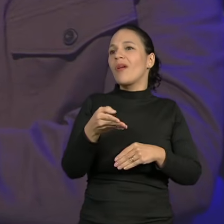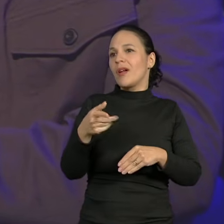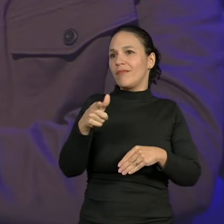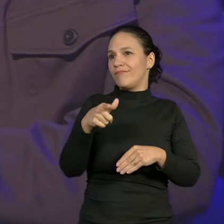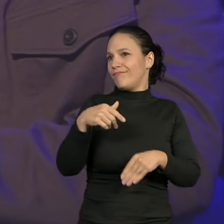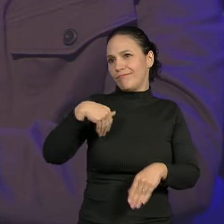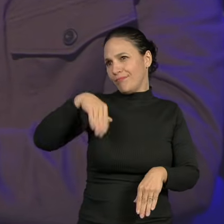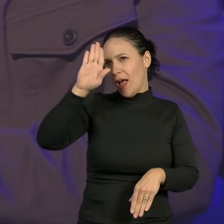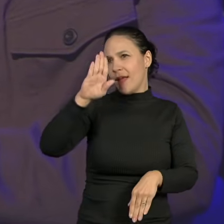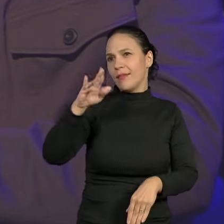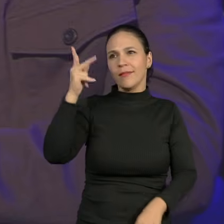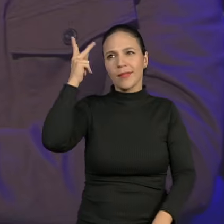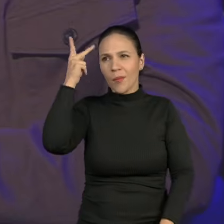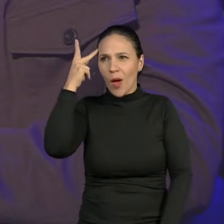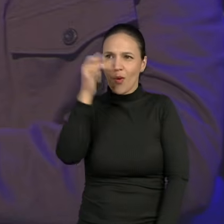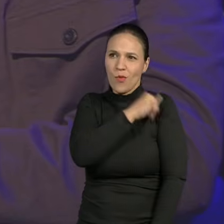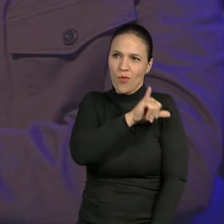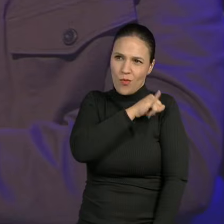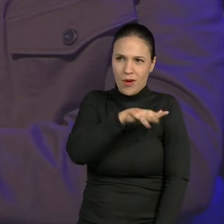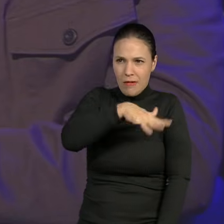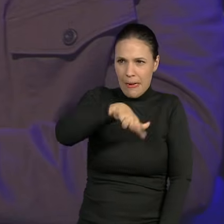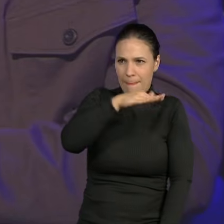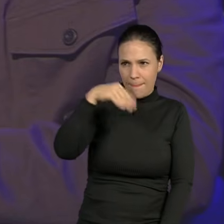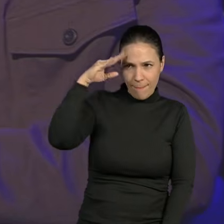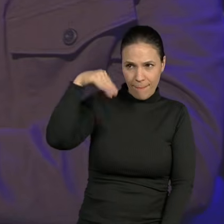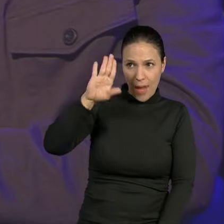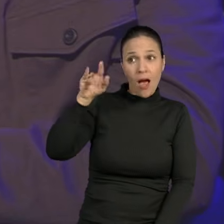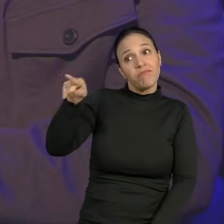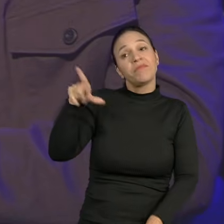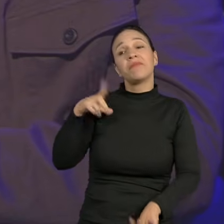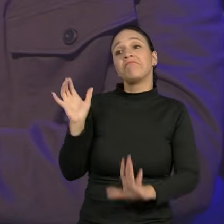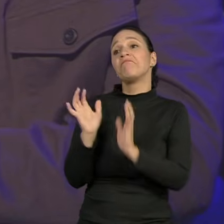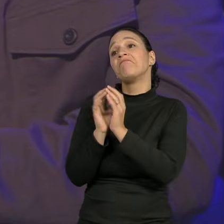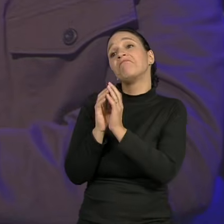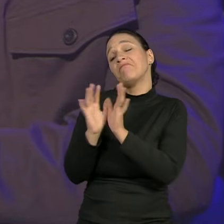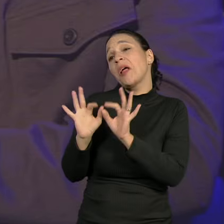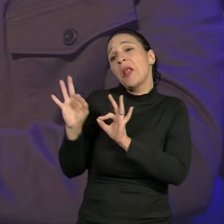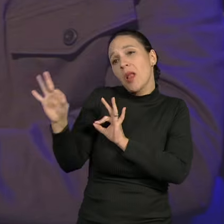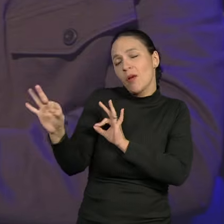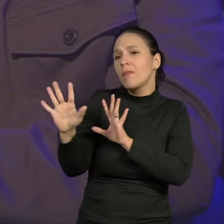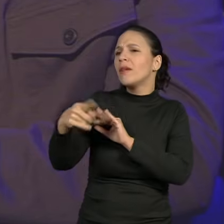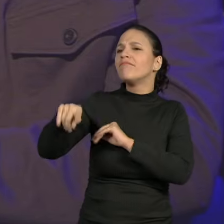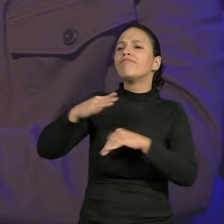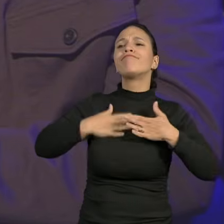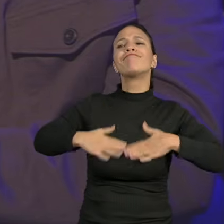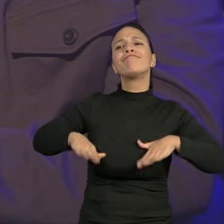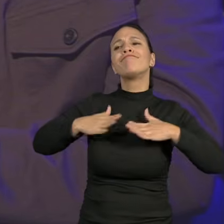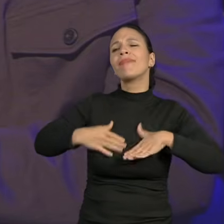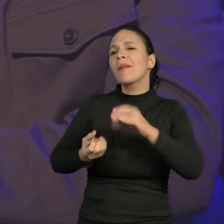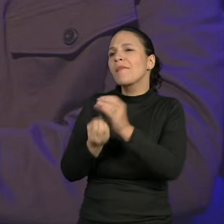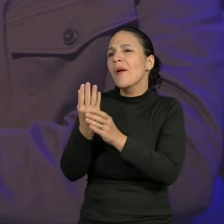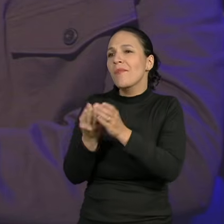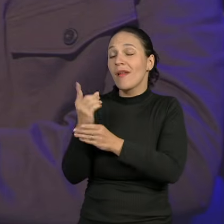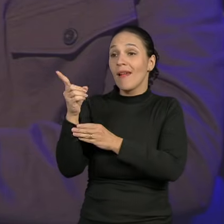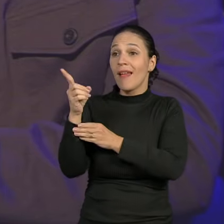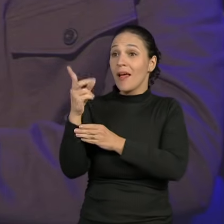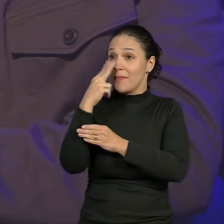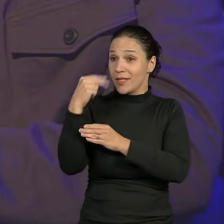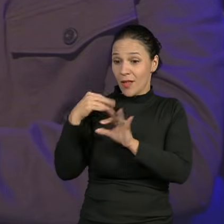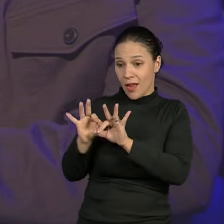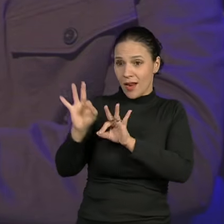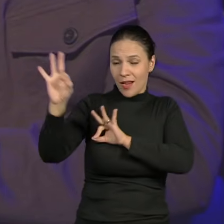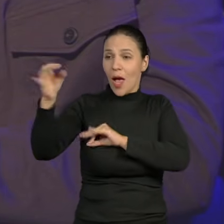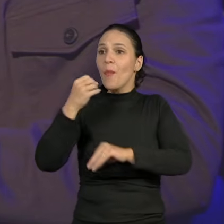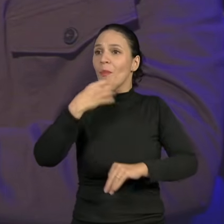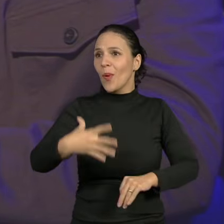profícuo até. E a gente se sente muito tranquilo em produzir lá. E acho que esse distanciamento é até